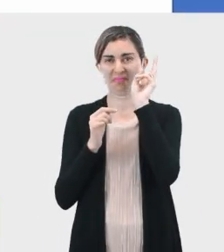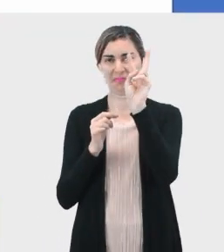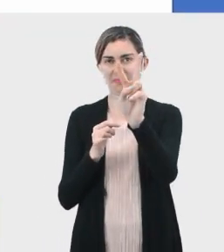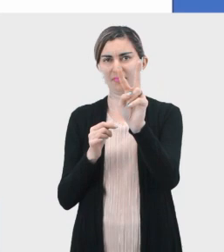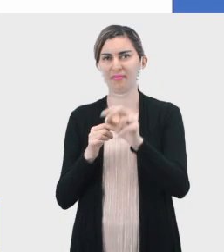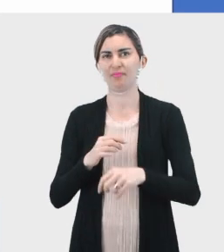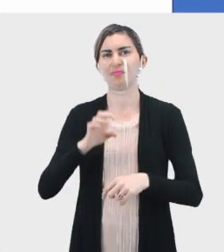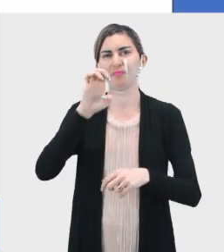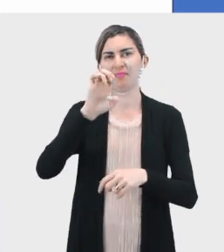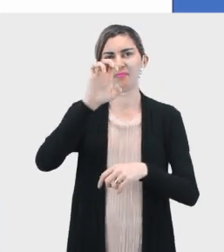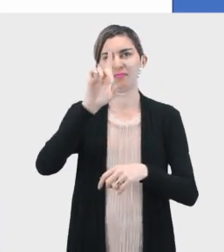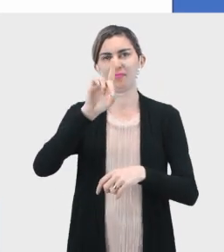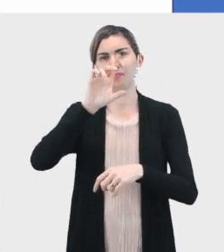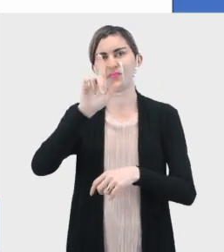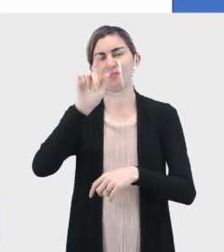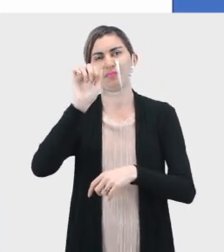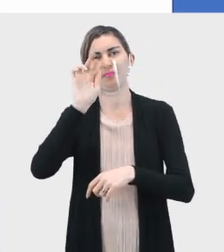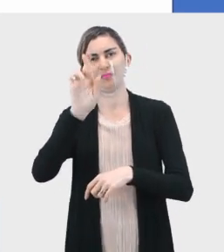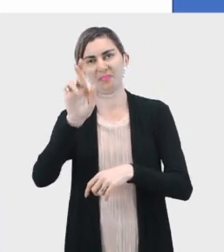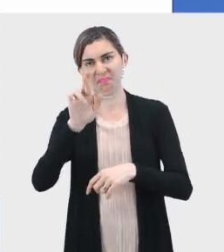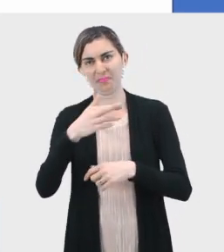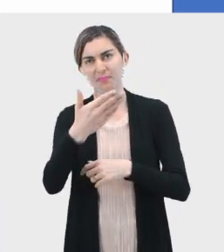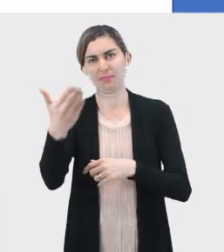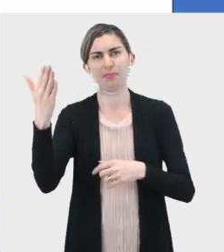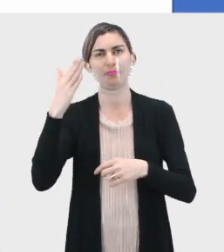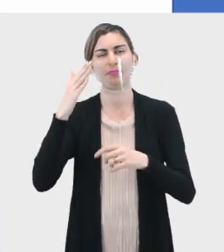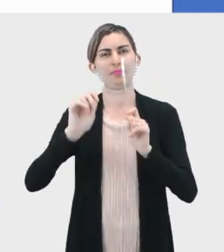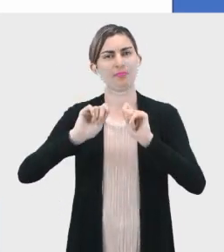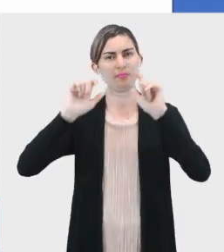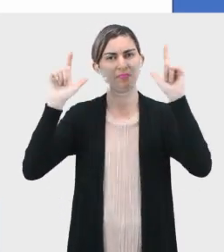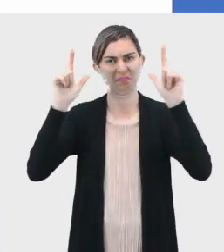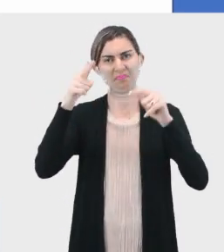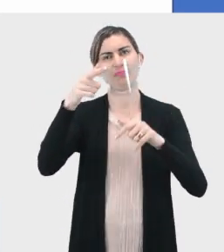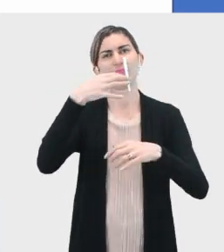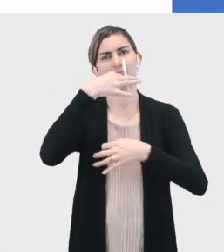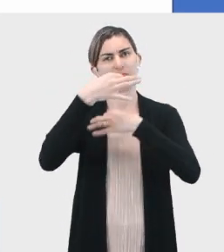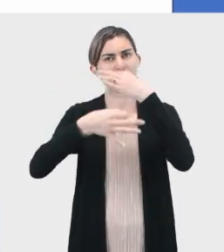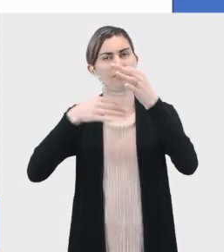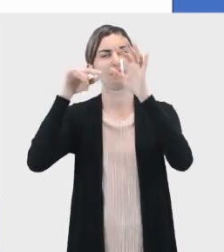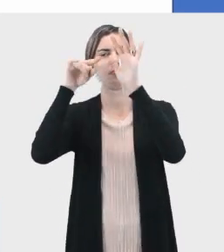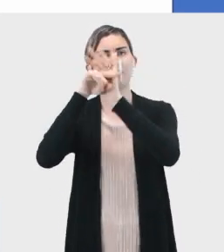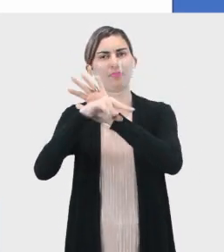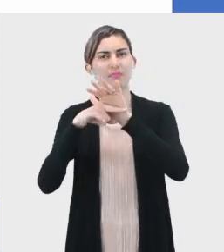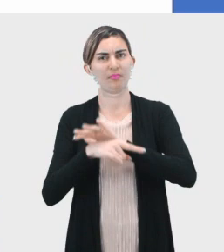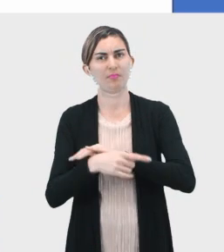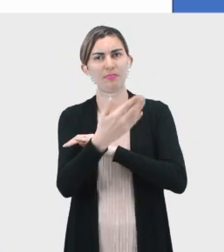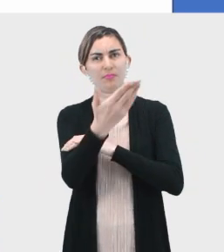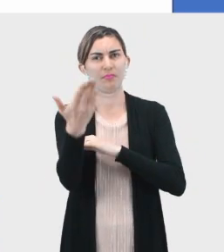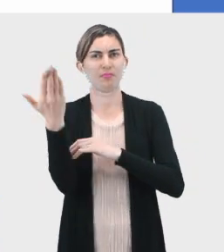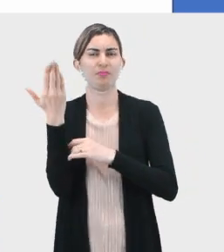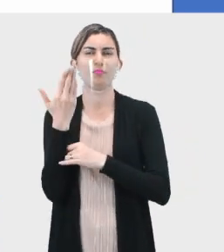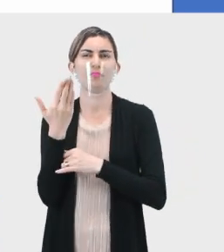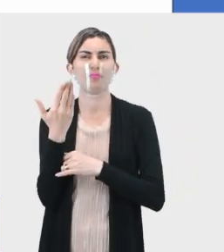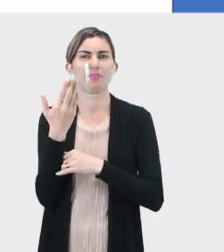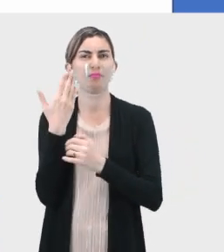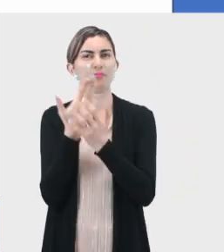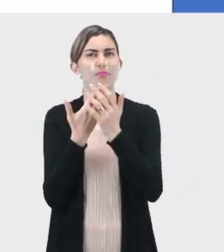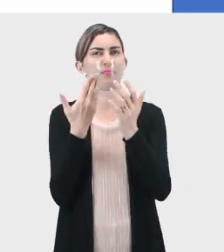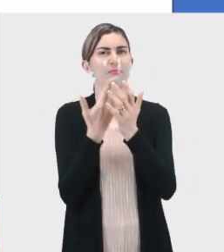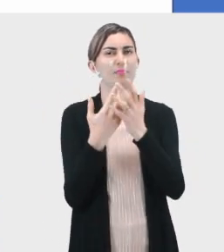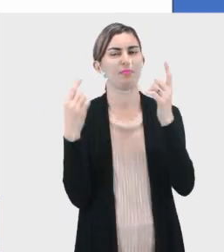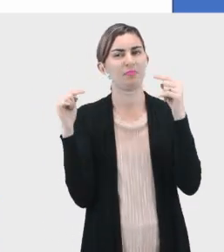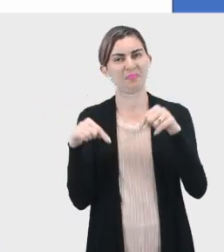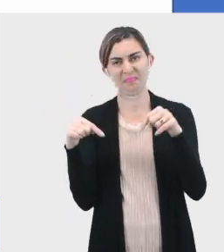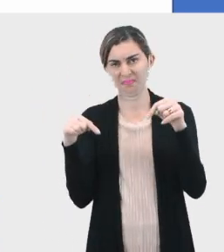Olha ele aí, Edgar Allan Poe. Essa é a minha sugestão de pesquisa para você